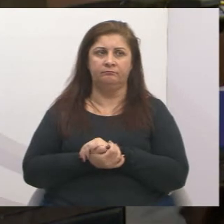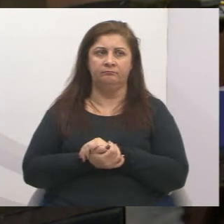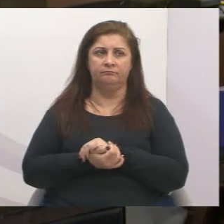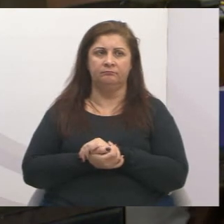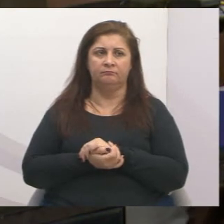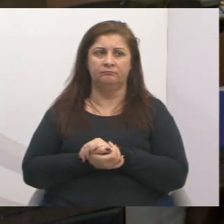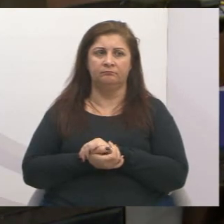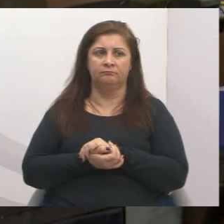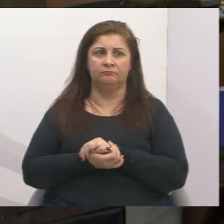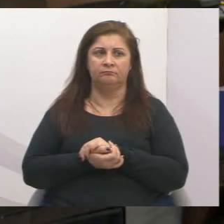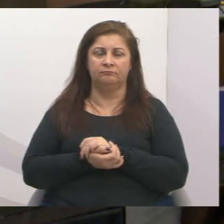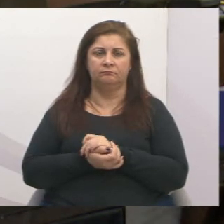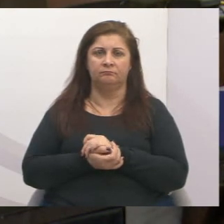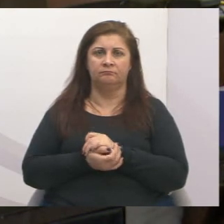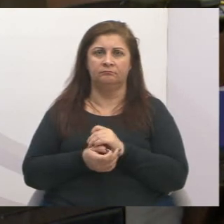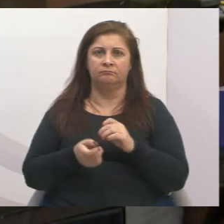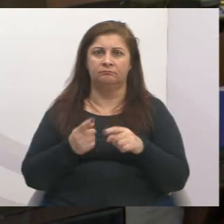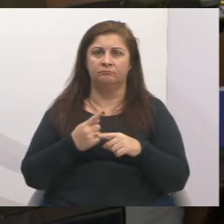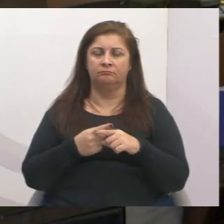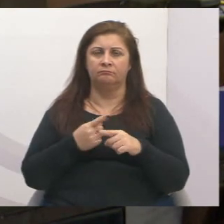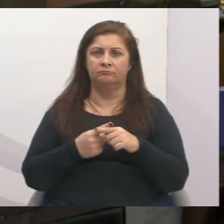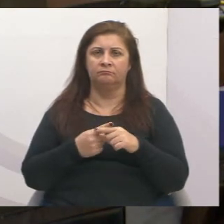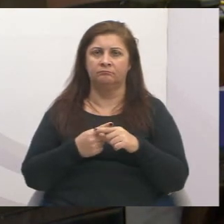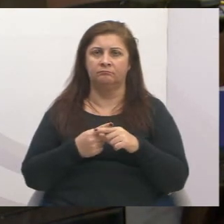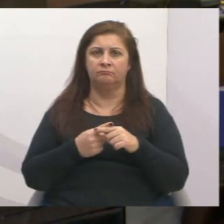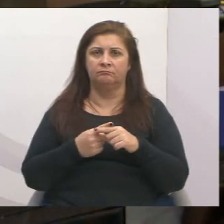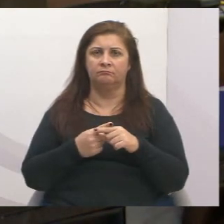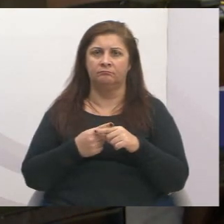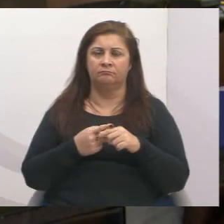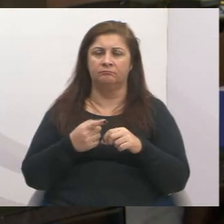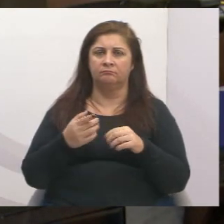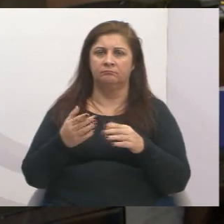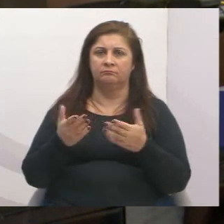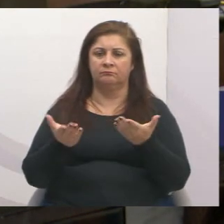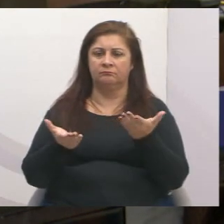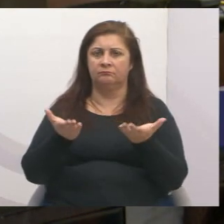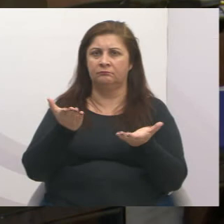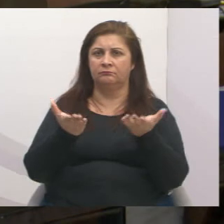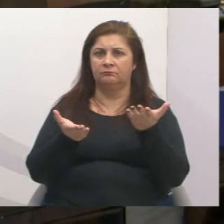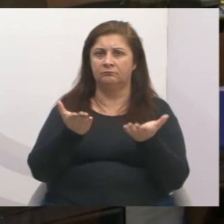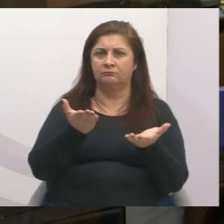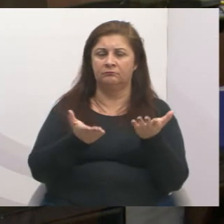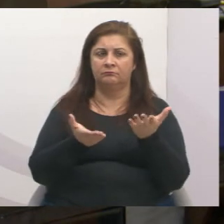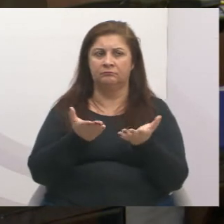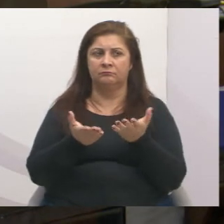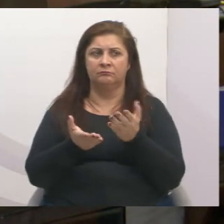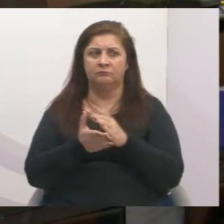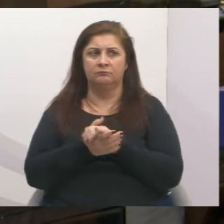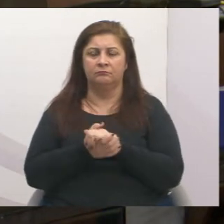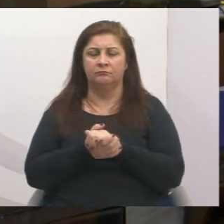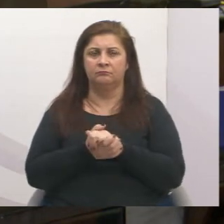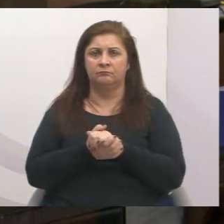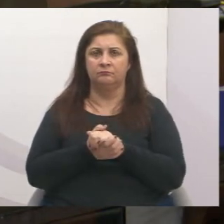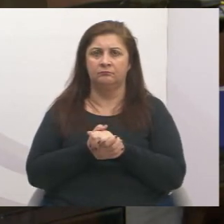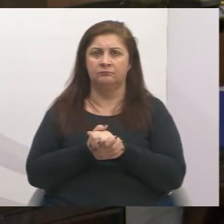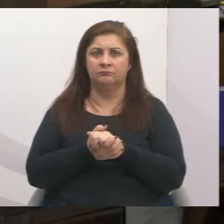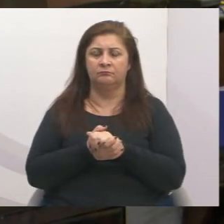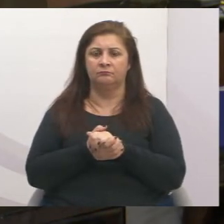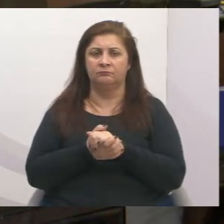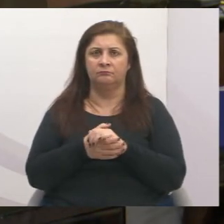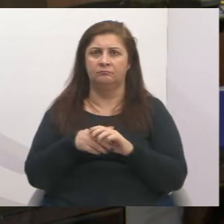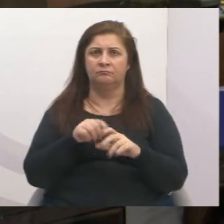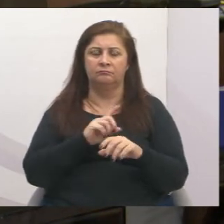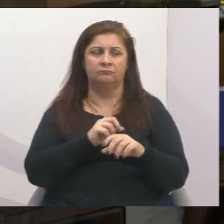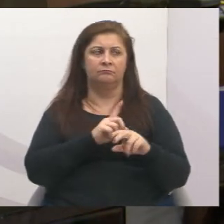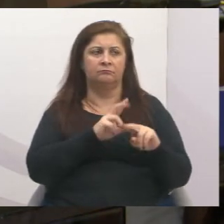particulares, até porque caminham numa corda bamba, a maioria deles, para não serem